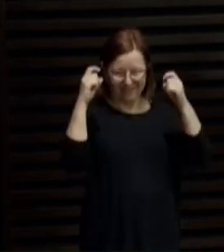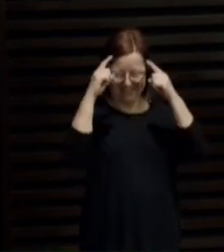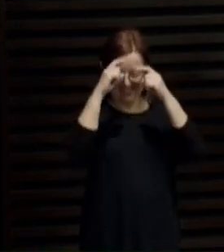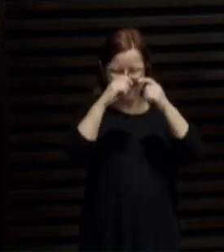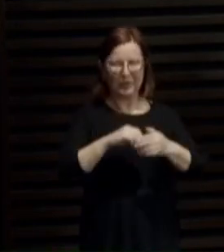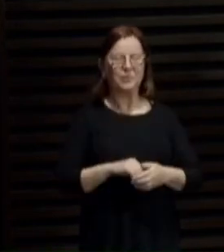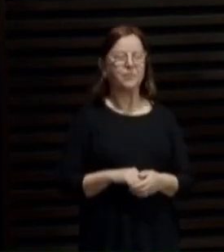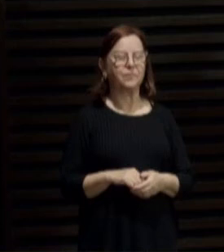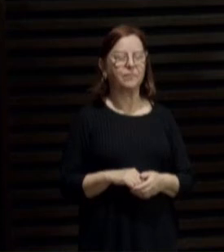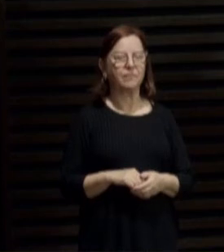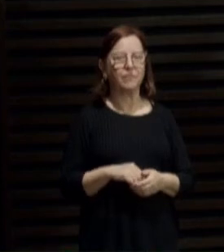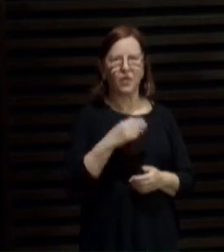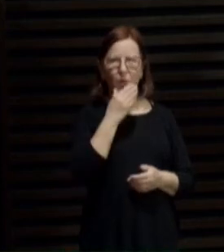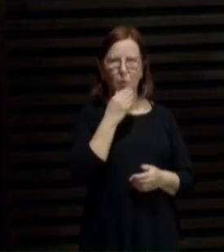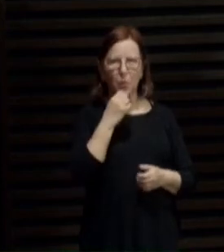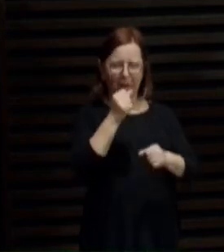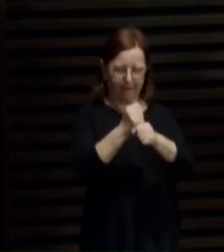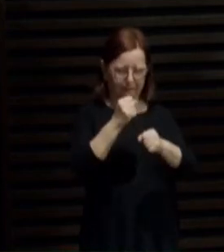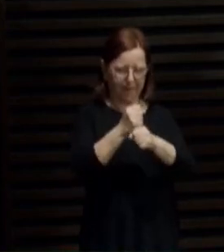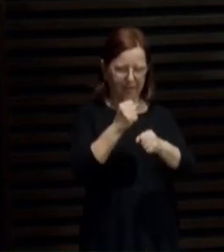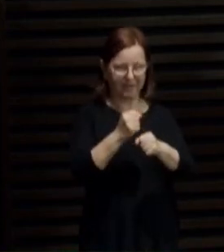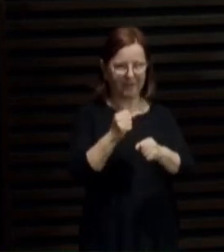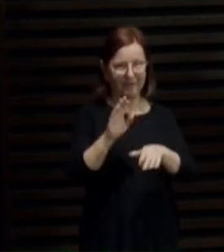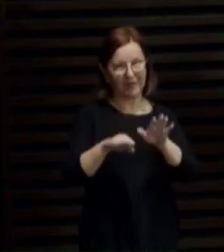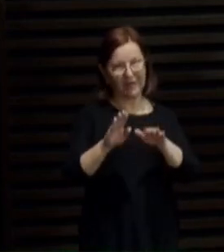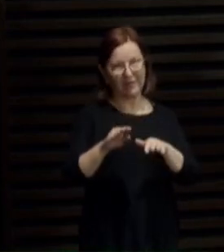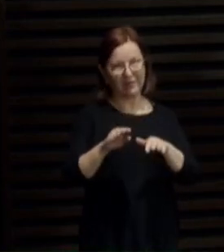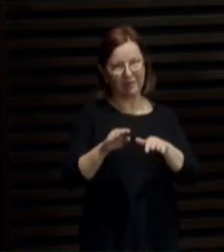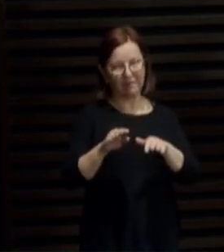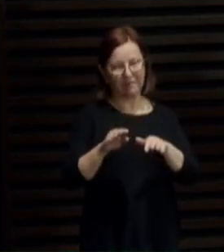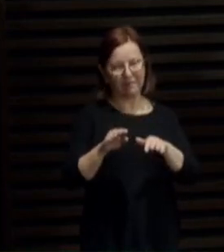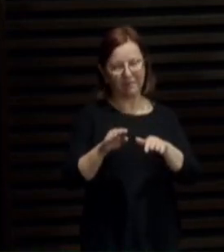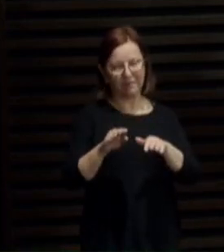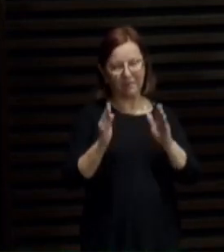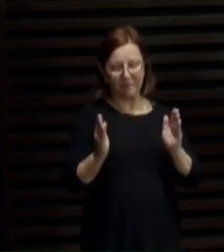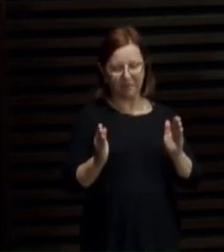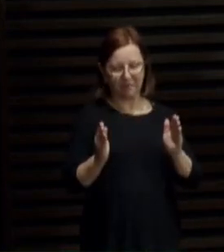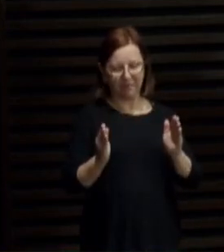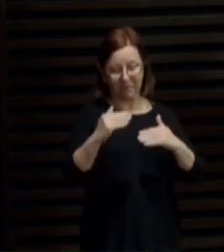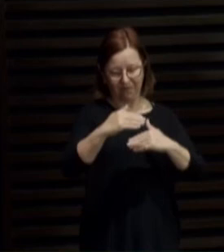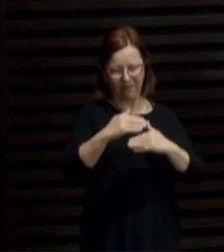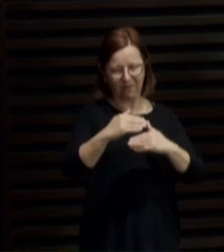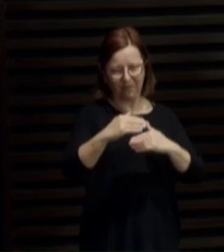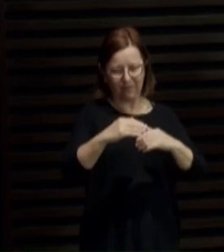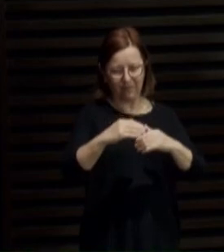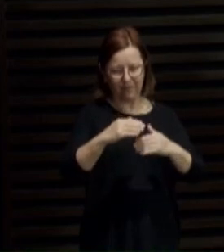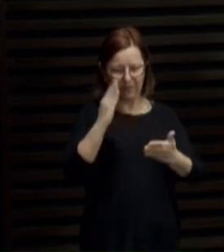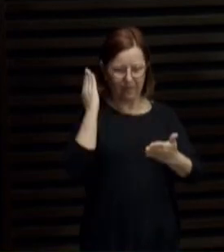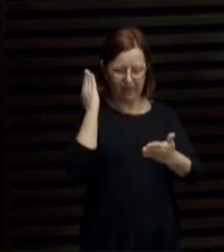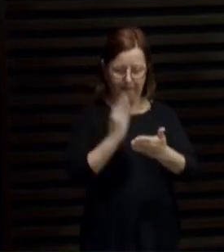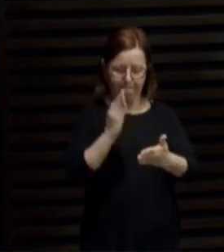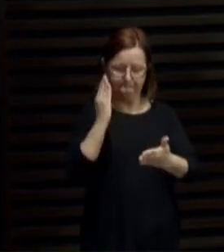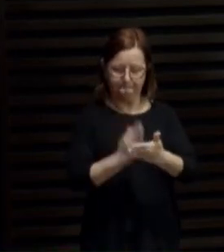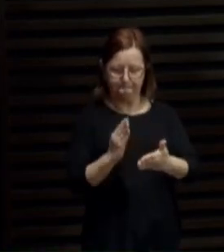O pedreiro muitas vezes quebra uma pedra de um tijolo, uma parte, um